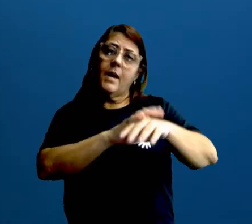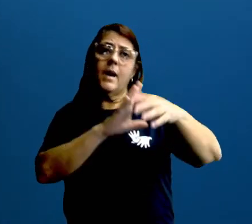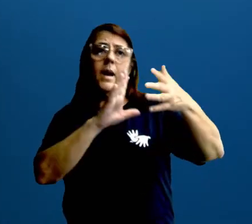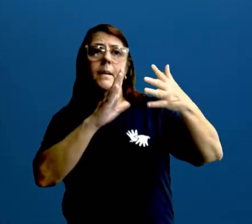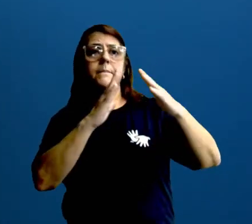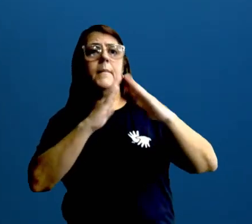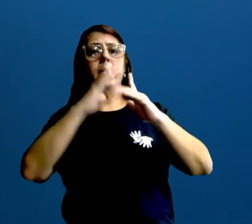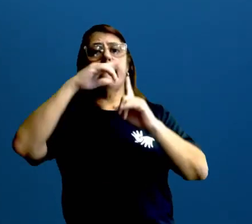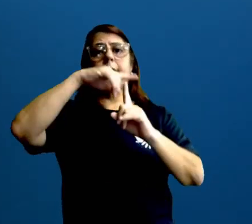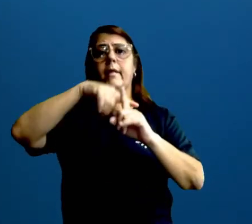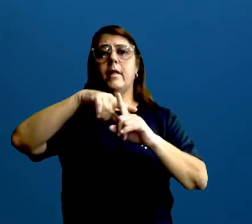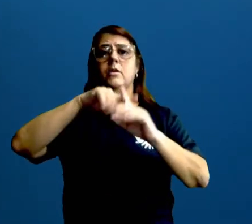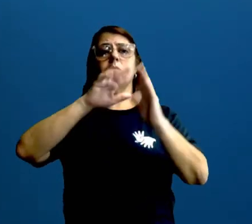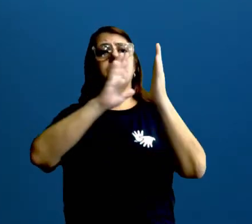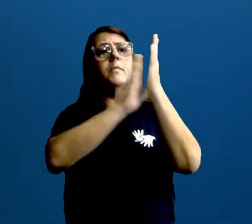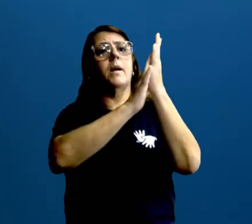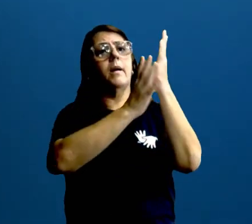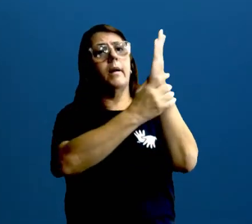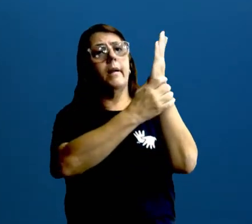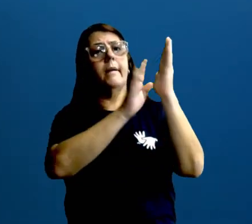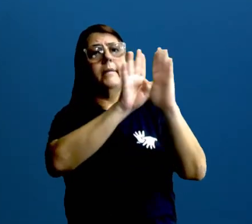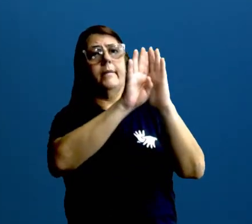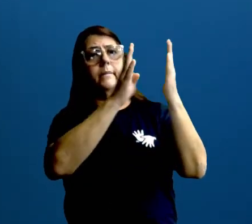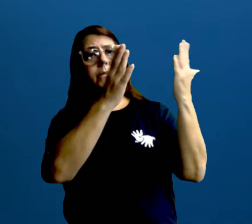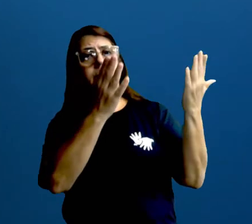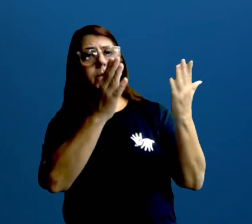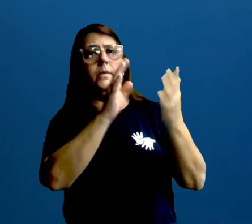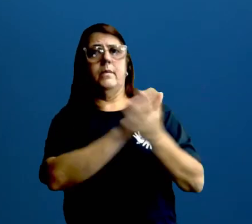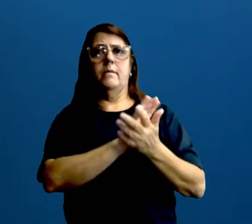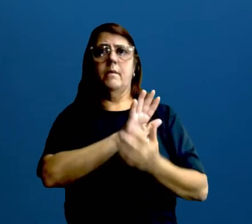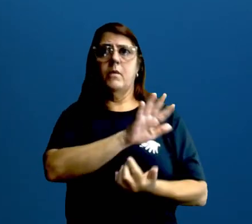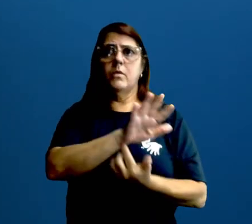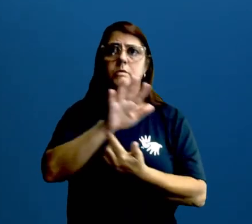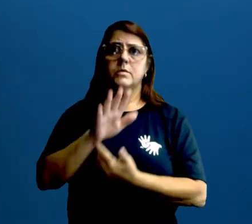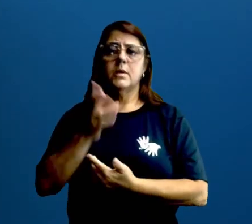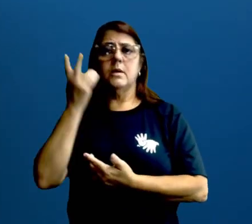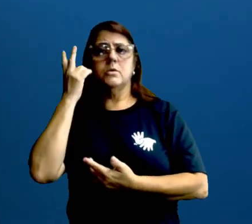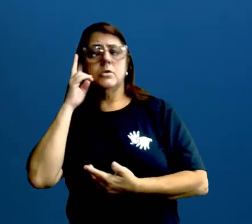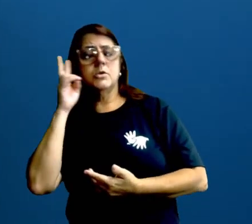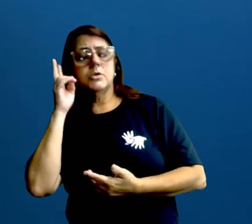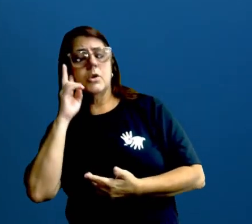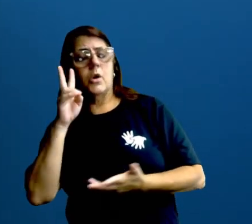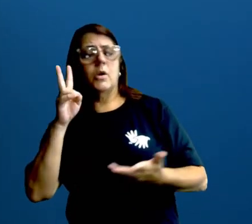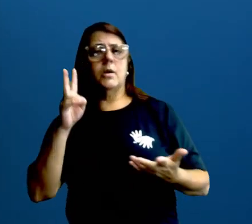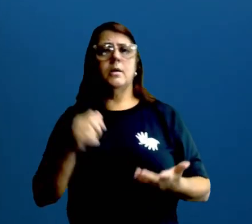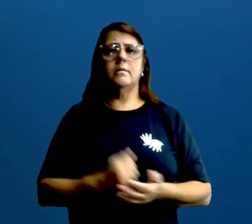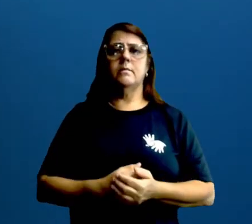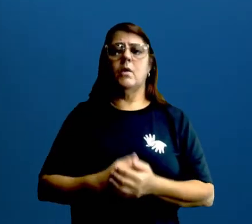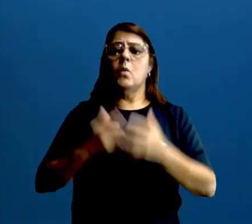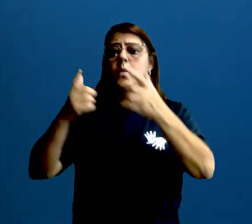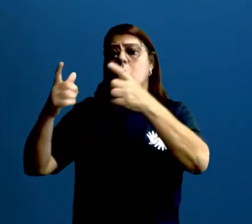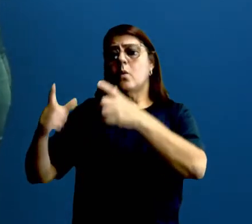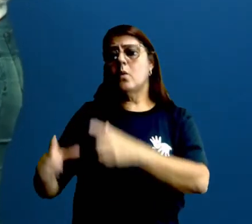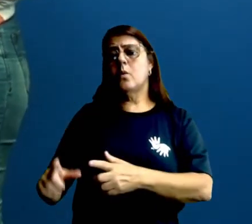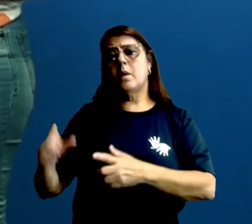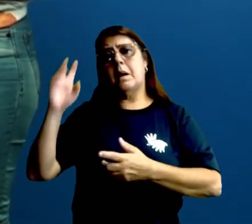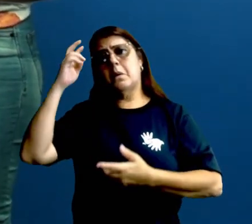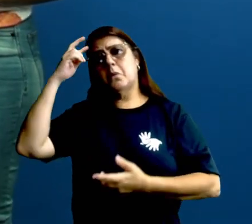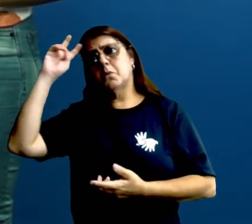ser considerados um patrimônio histórico, porque ele vai representar a história, a cultura de